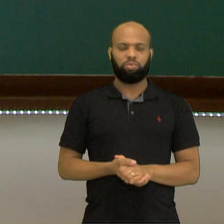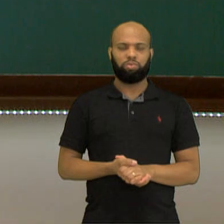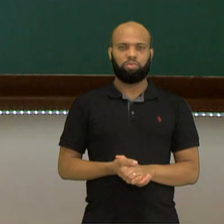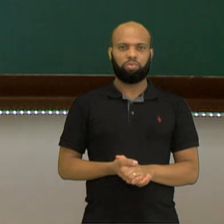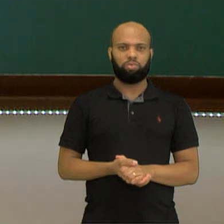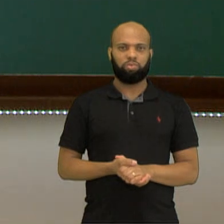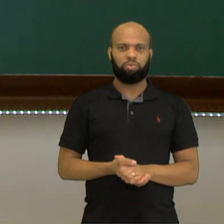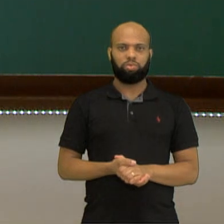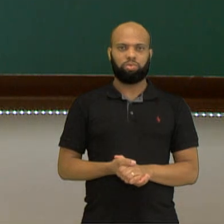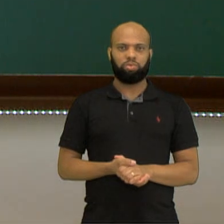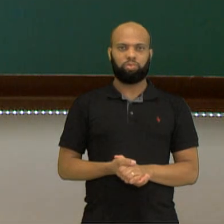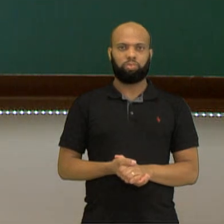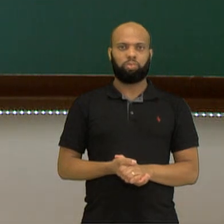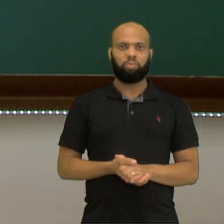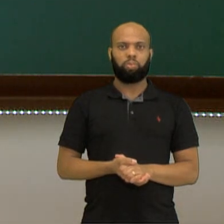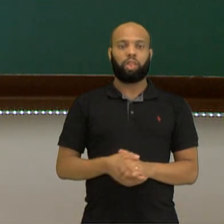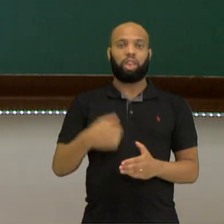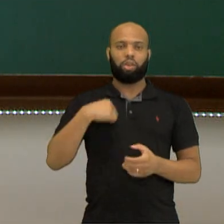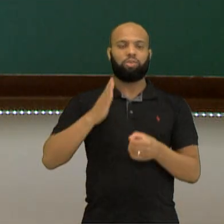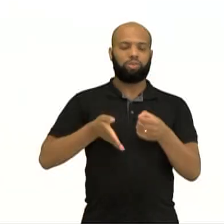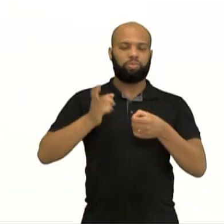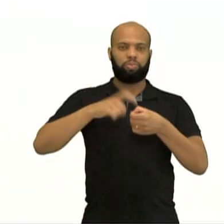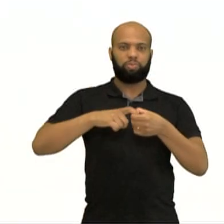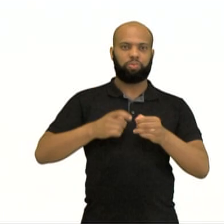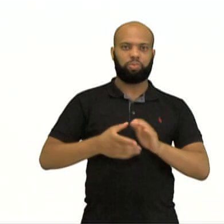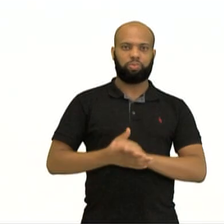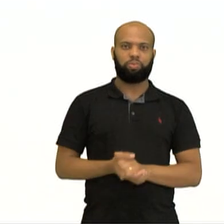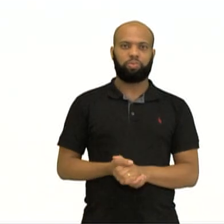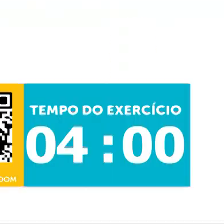Amazing Grace. Eu vou ouvir aqui, você ouve aí, a gente já se fala.